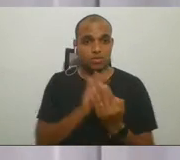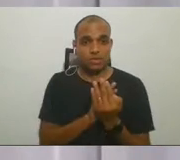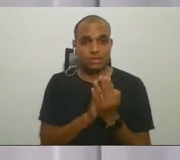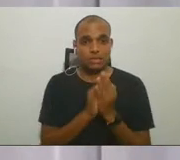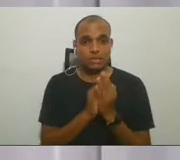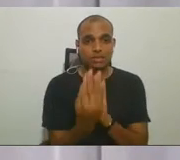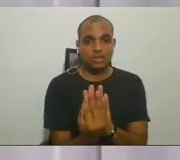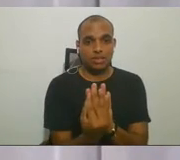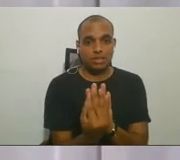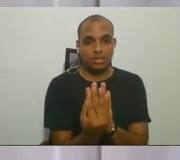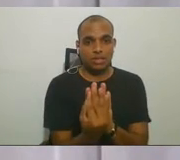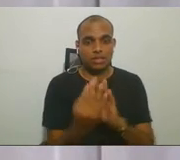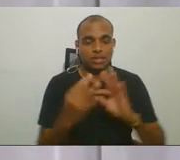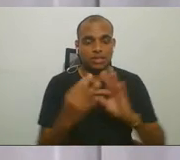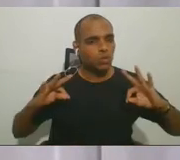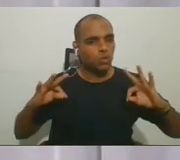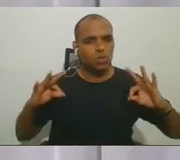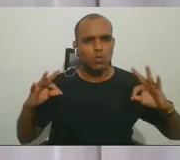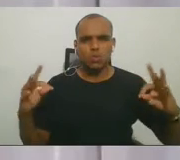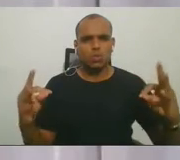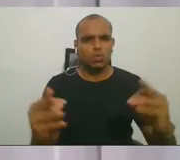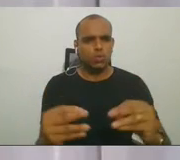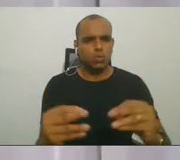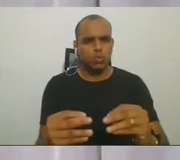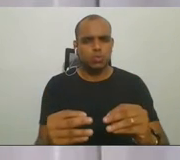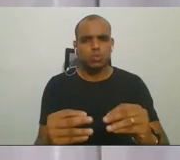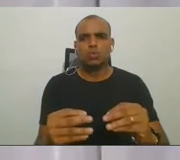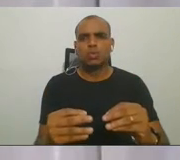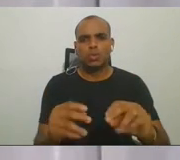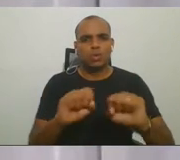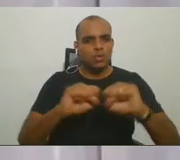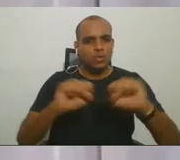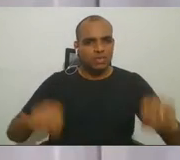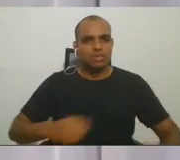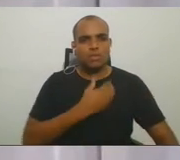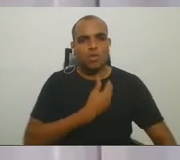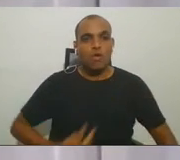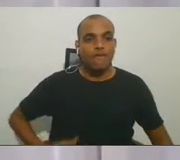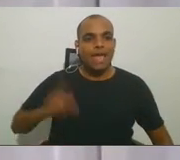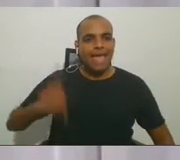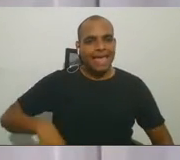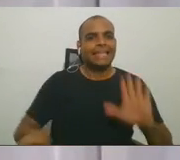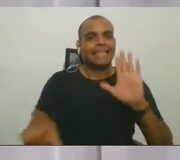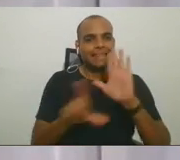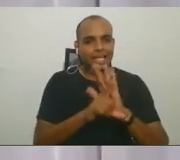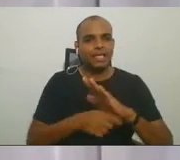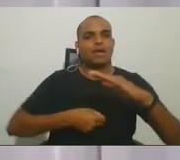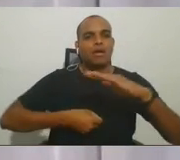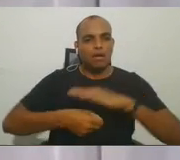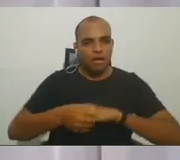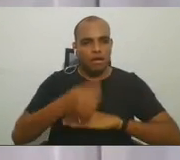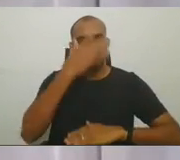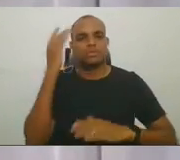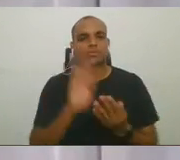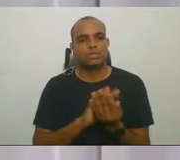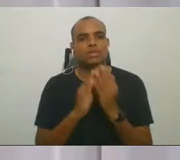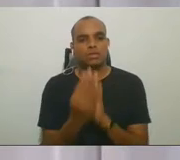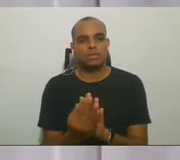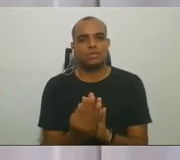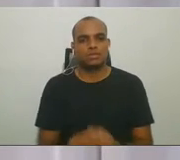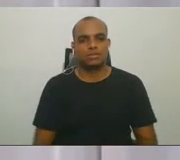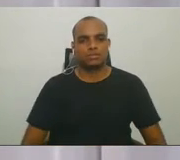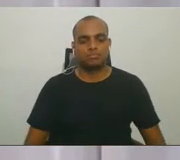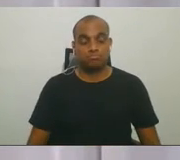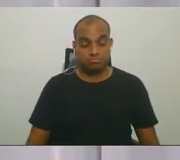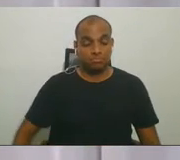aparelho Estado, todo o aparato do Estado. É lei de cotas para pessoas trans. A segunda